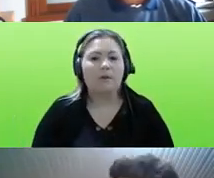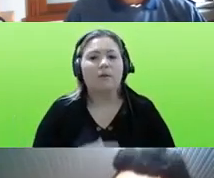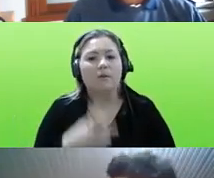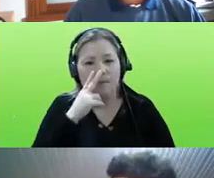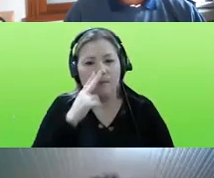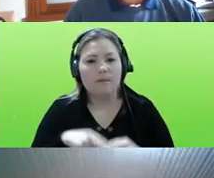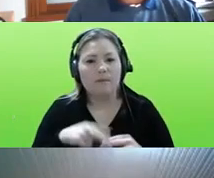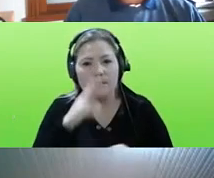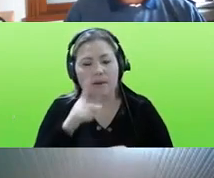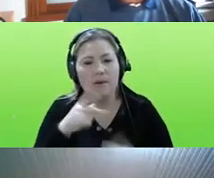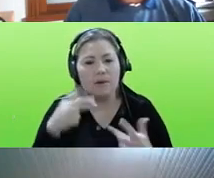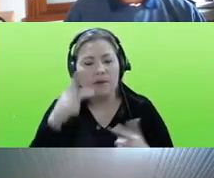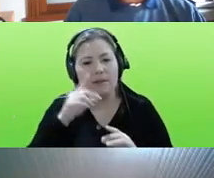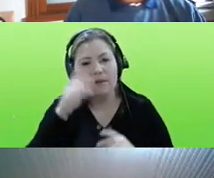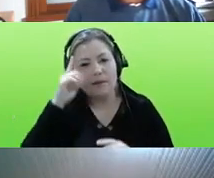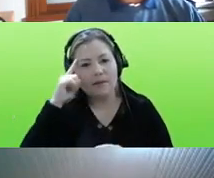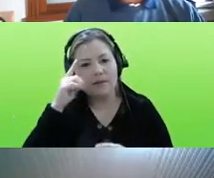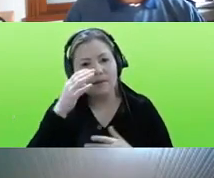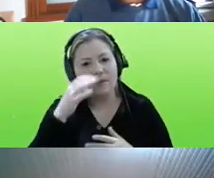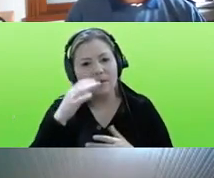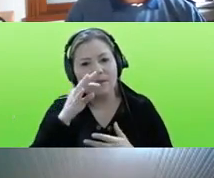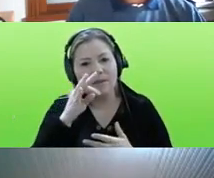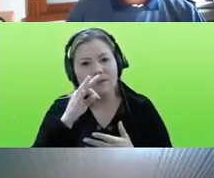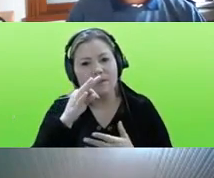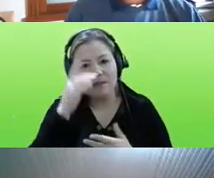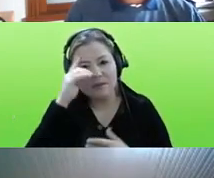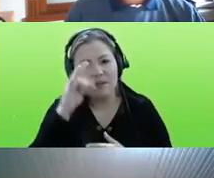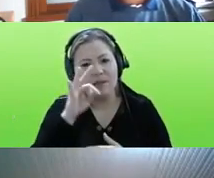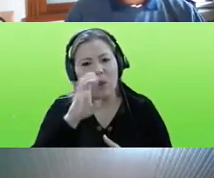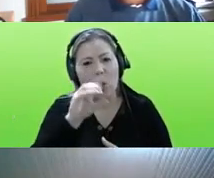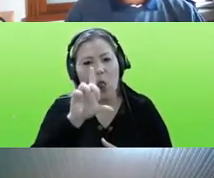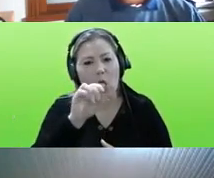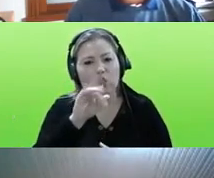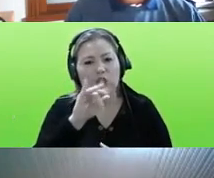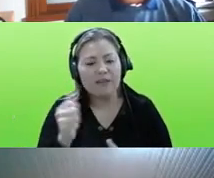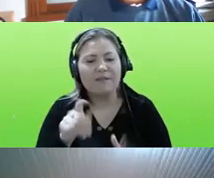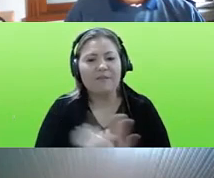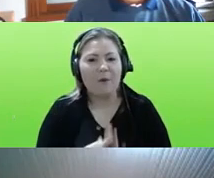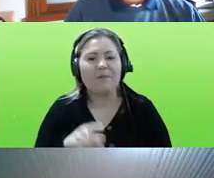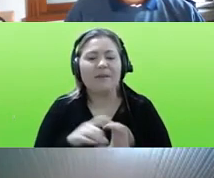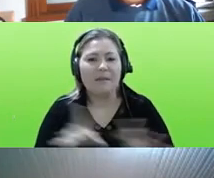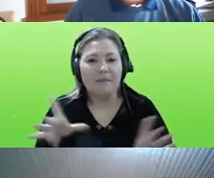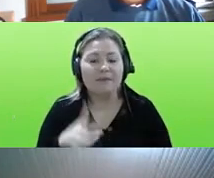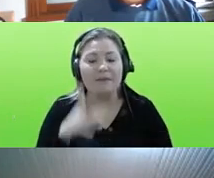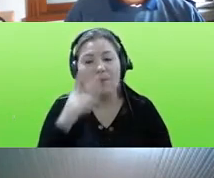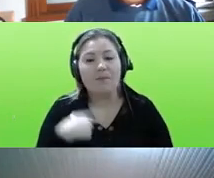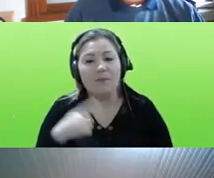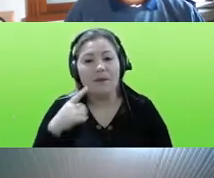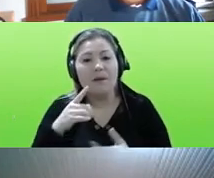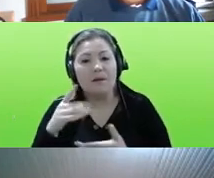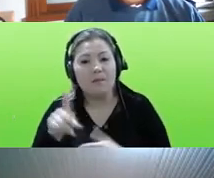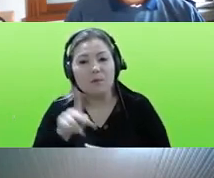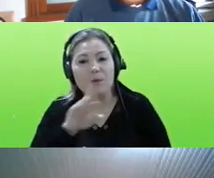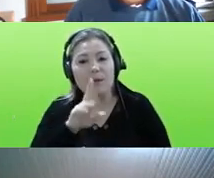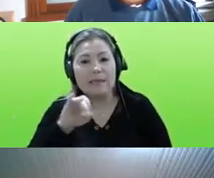em teologia da libertação, não é? Então, aí também vimos nosso interesse em teoria crítica. O professor Ricardo Tino de